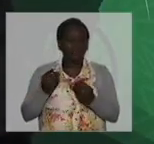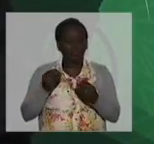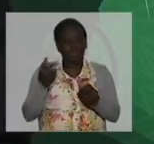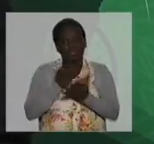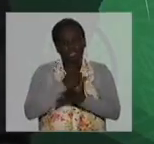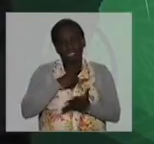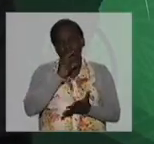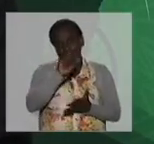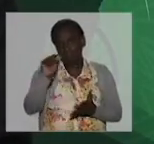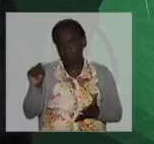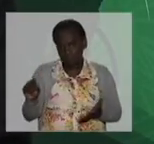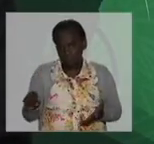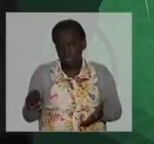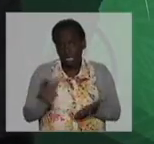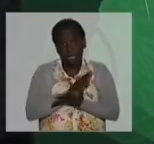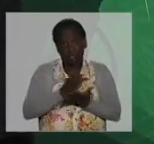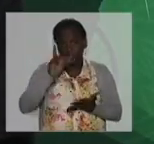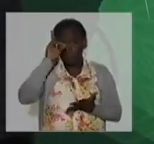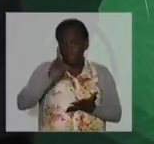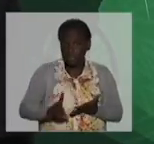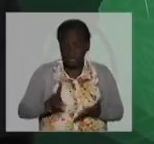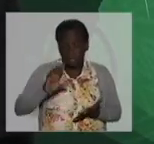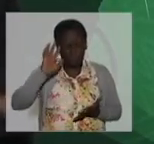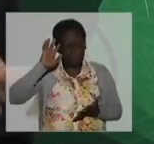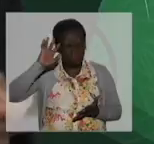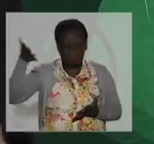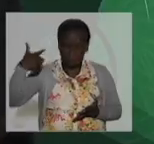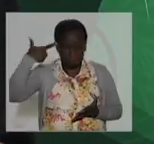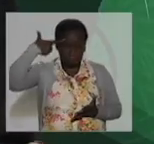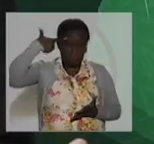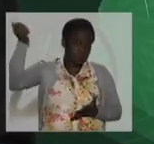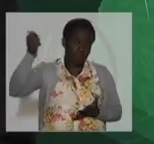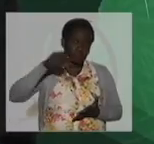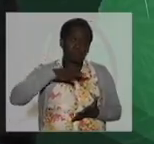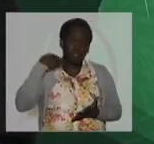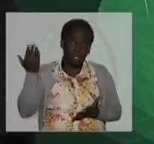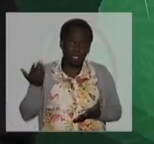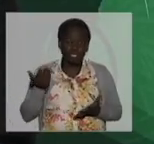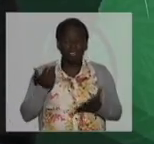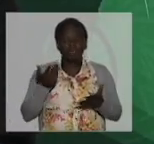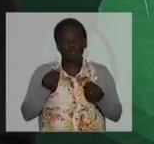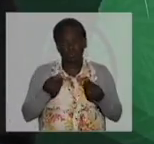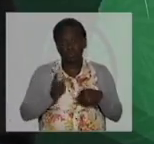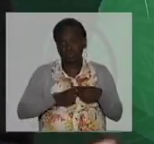abandonado, como muitos ex-atletas beiram a depressão, o suicídio, tem vários